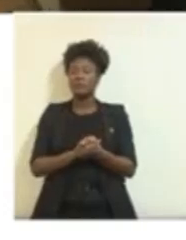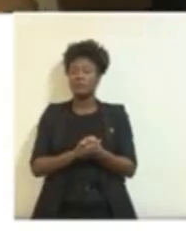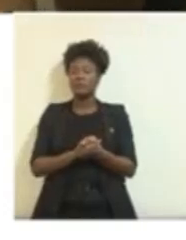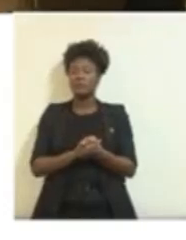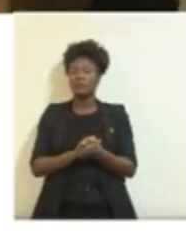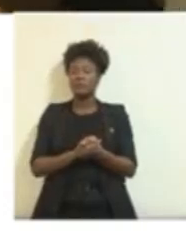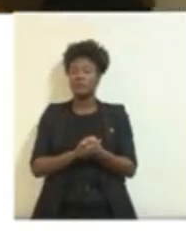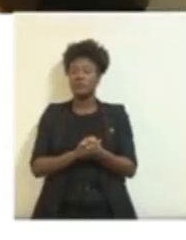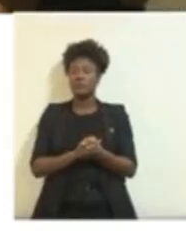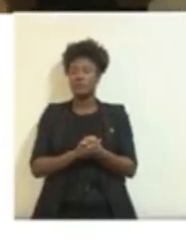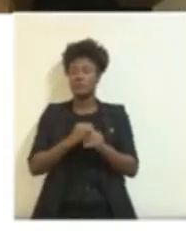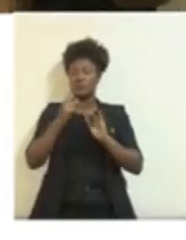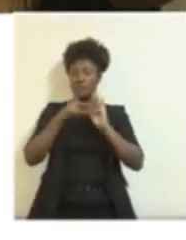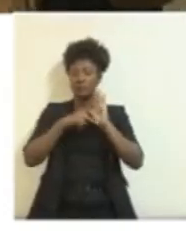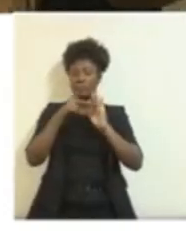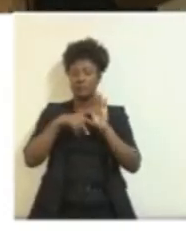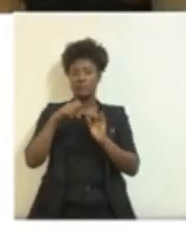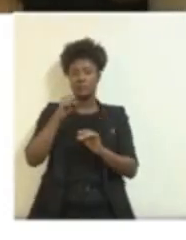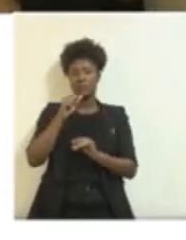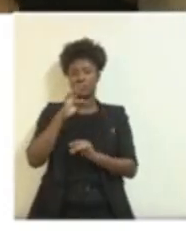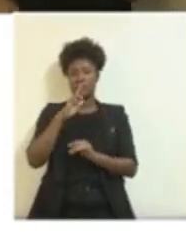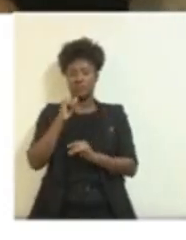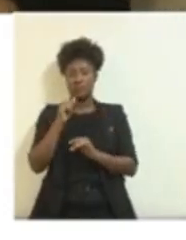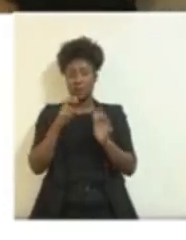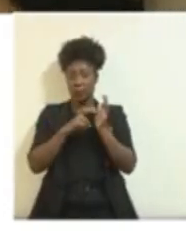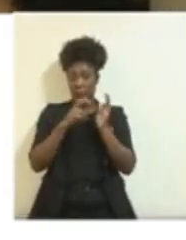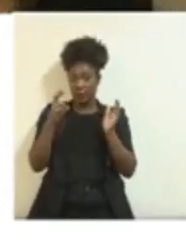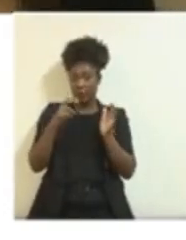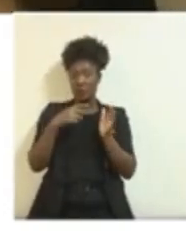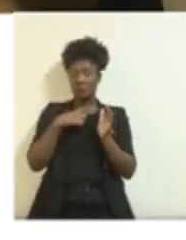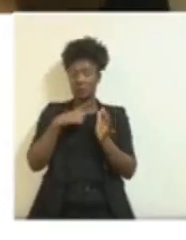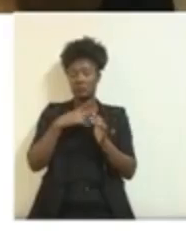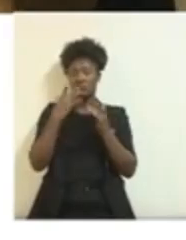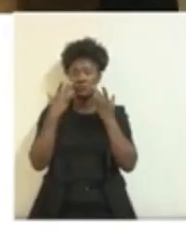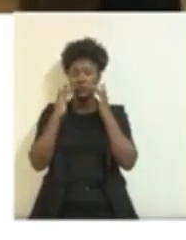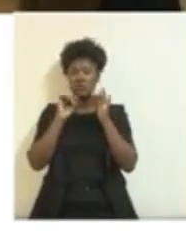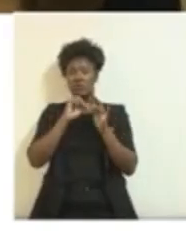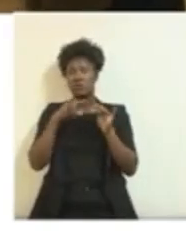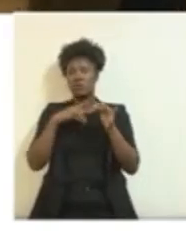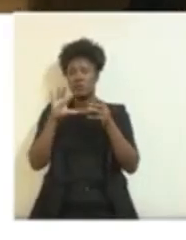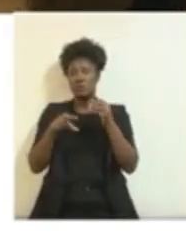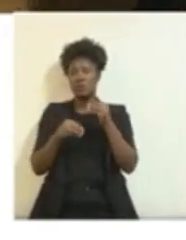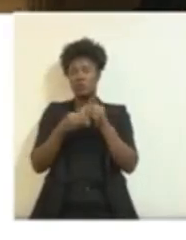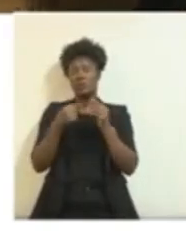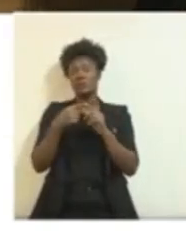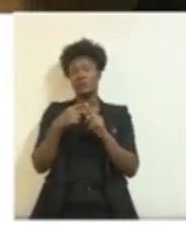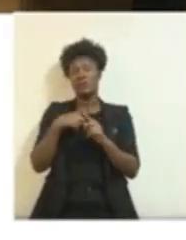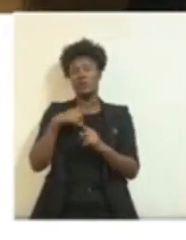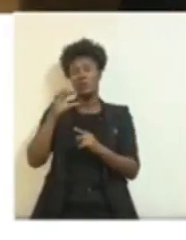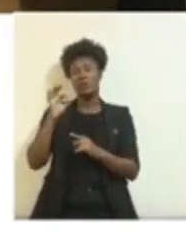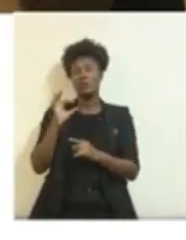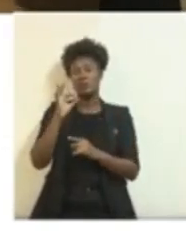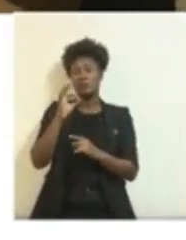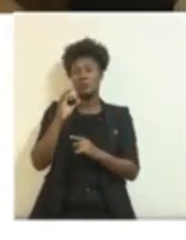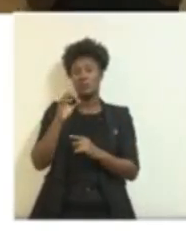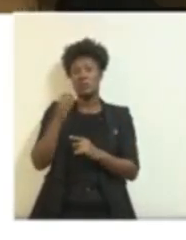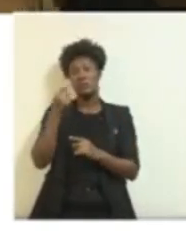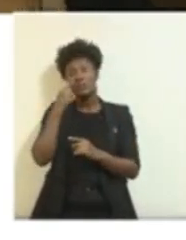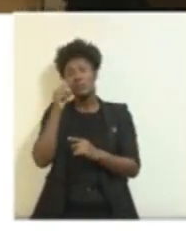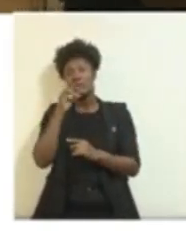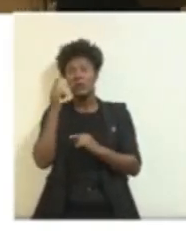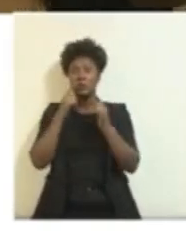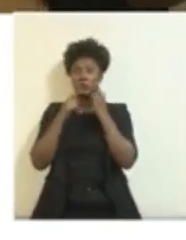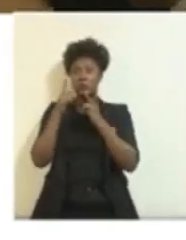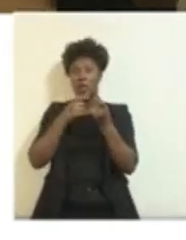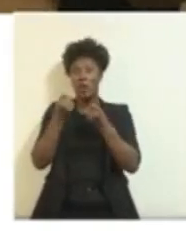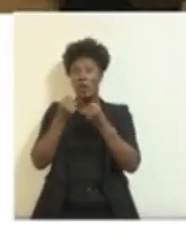né, pelo Plano Safra. Os bancos são, né, não sei como é que está sendo implementado, mas, por exemplo, tem uma redução de juros se ele validar o CAR. Aí eu fico